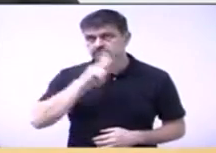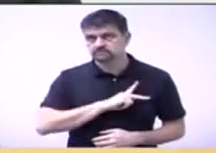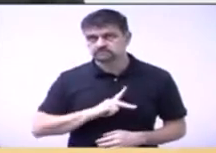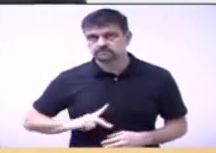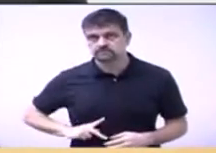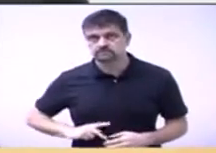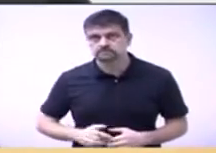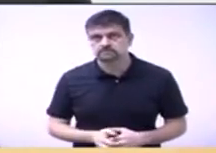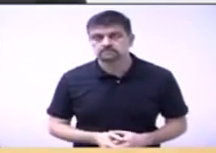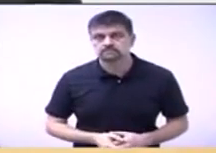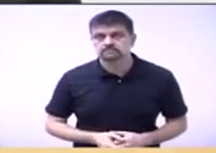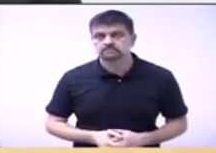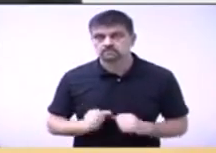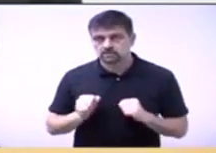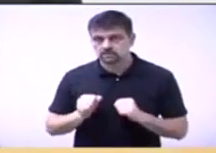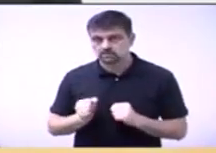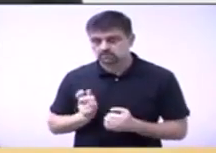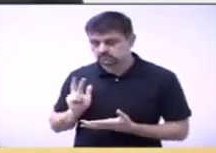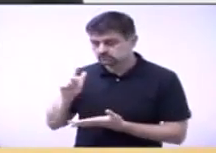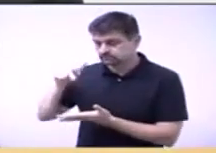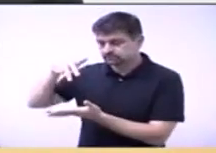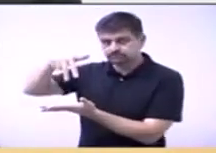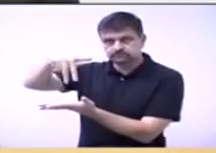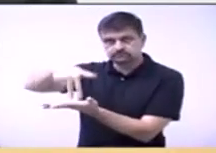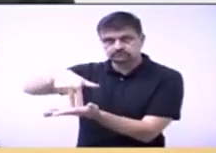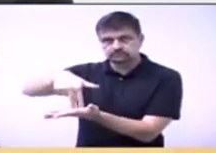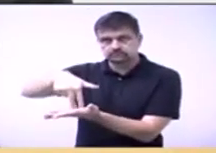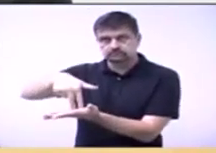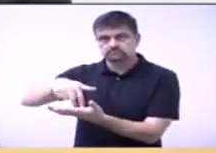presidente, permissão para utilizar a tribuna. Autorizado.